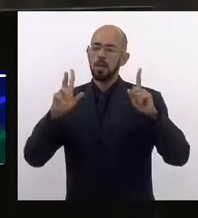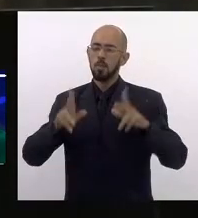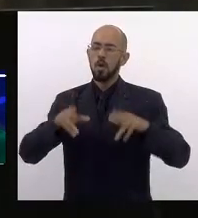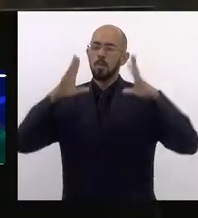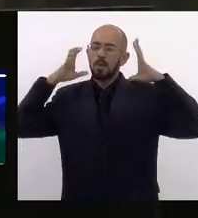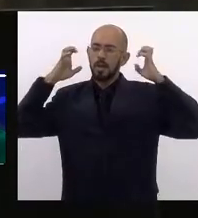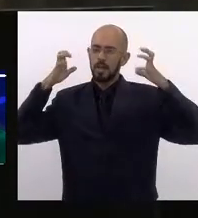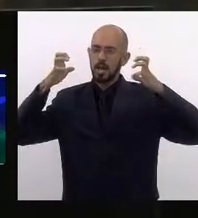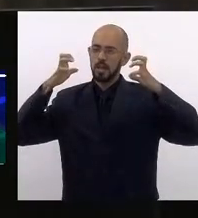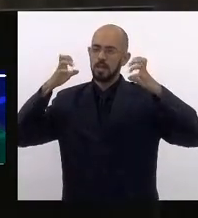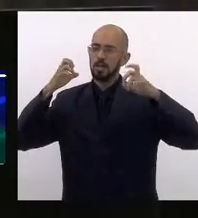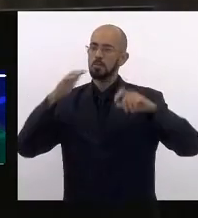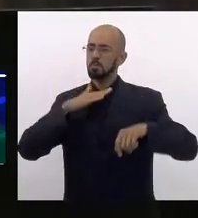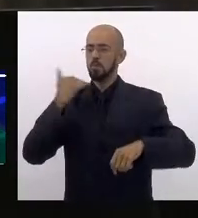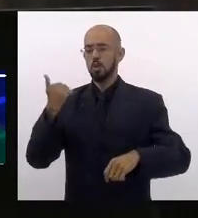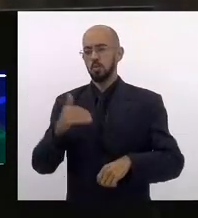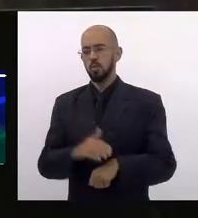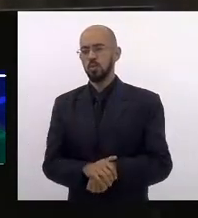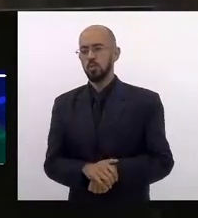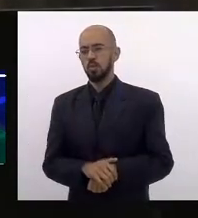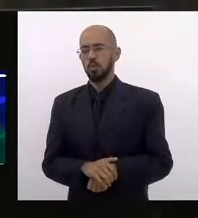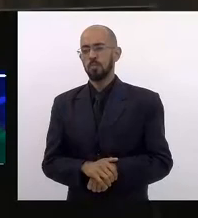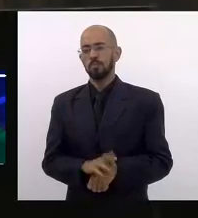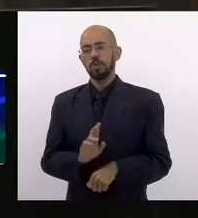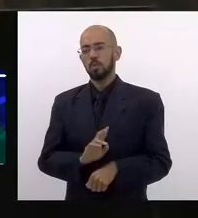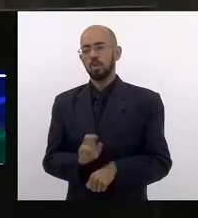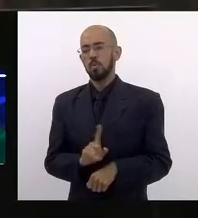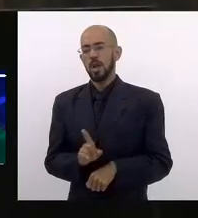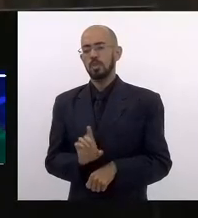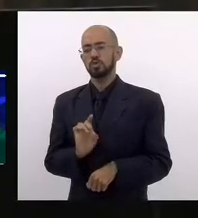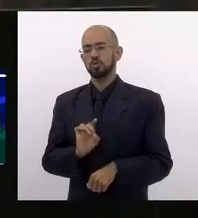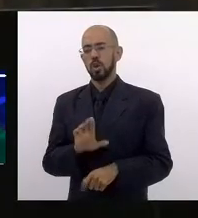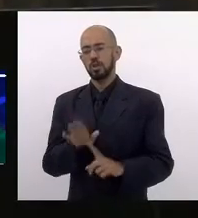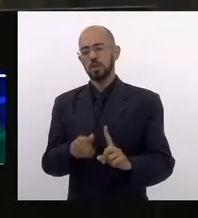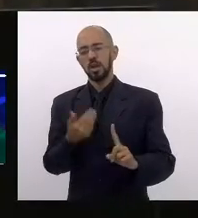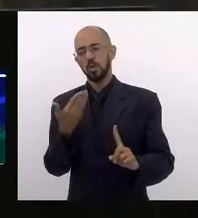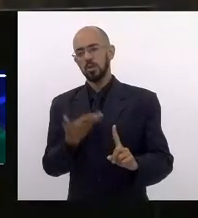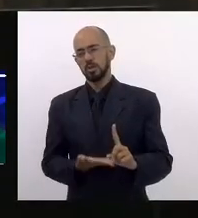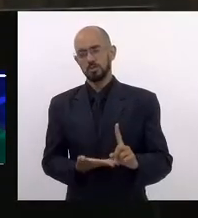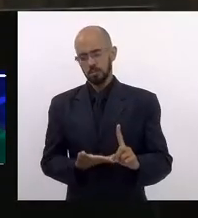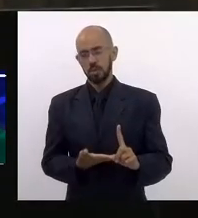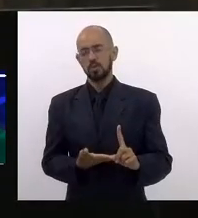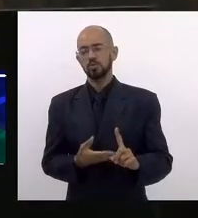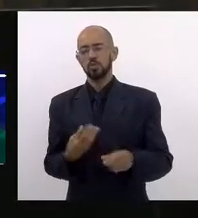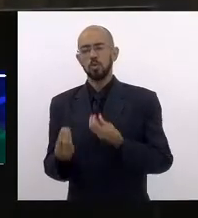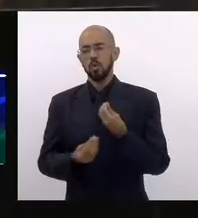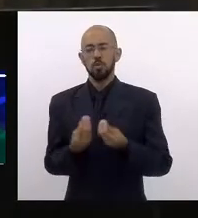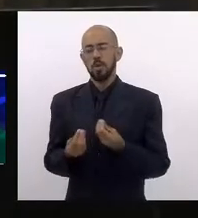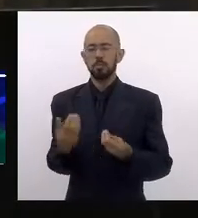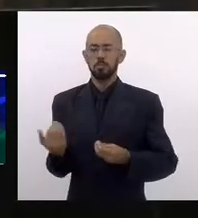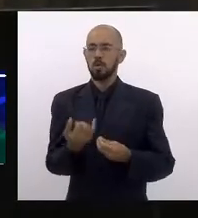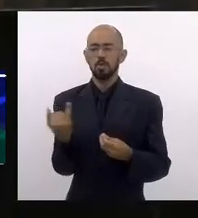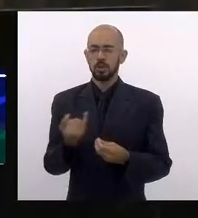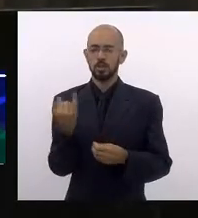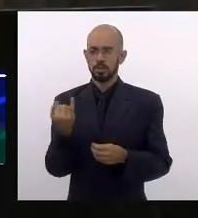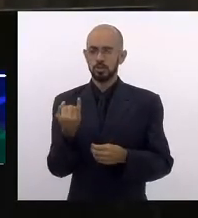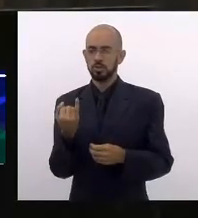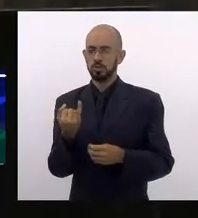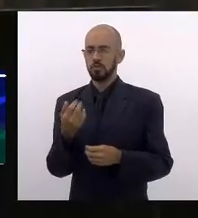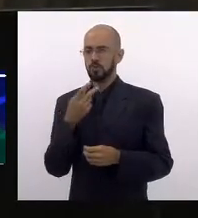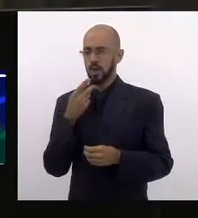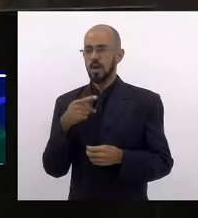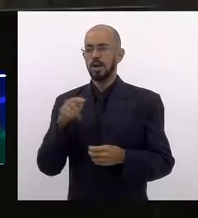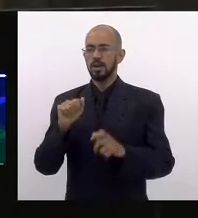tombaram. Então, fica aqui não só esse reconhecimento do quanto que é importante e fundamental que essas